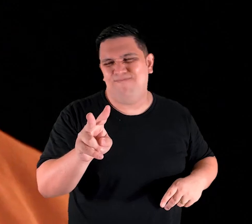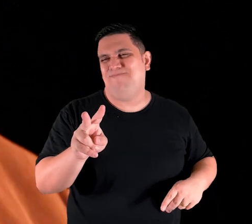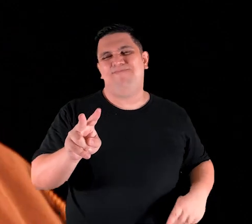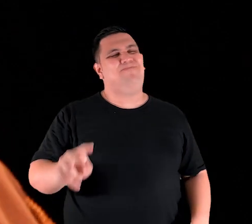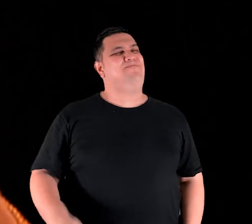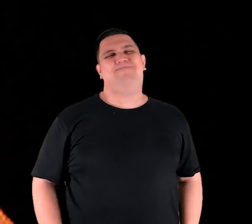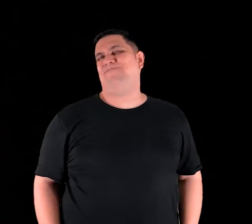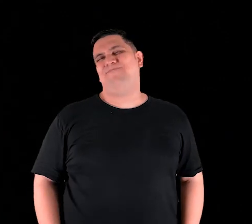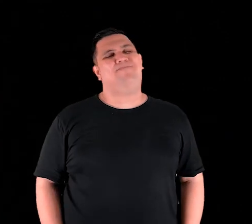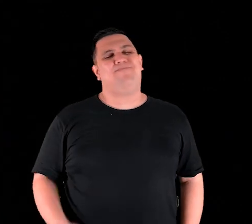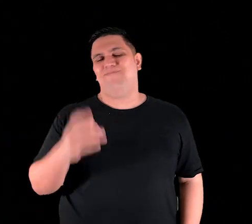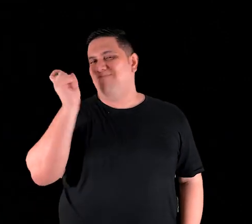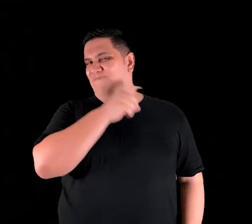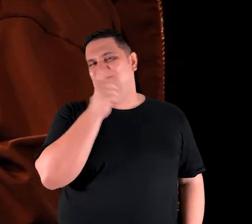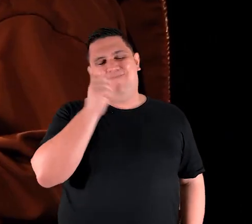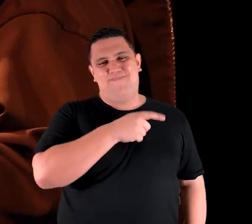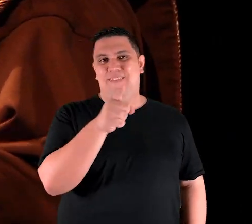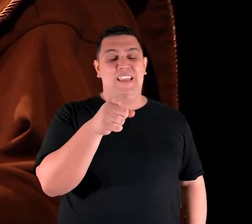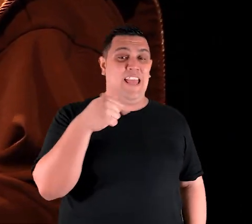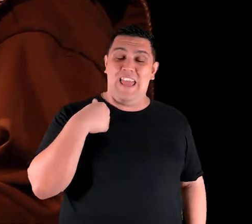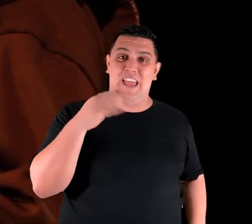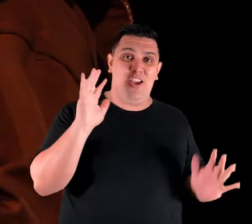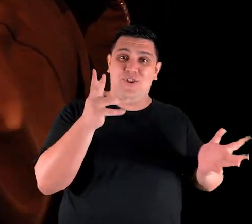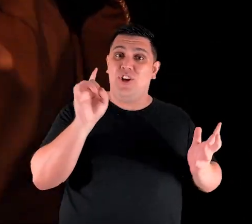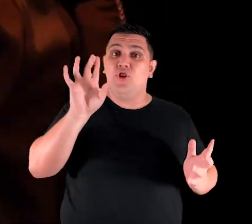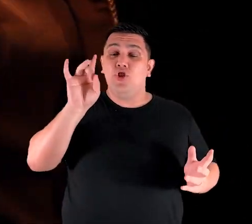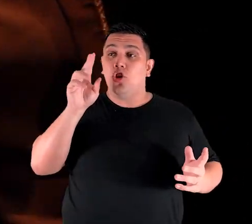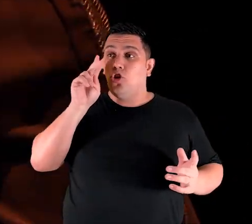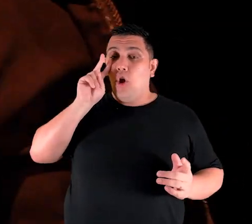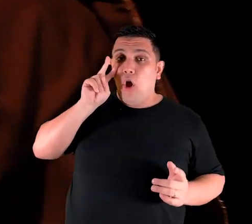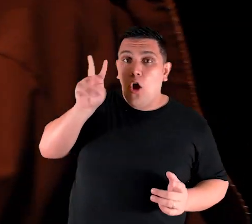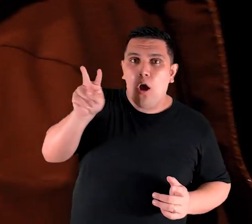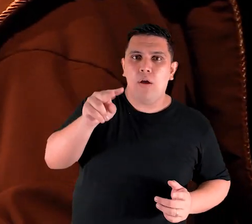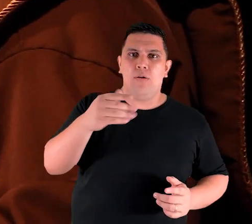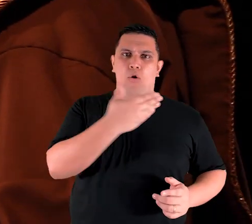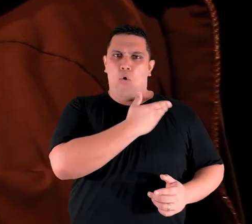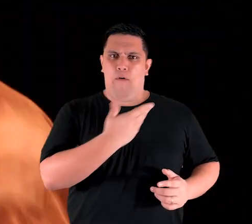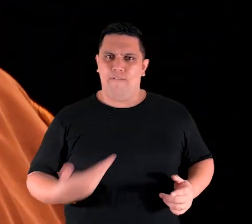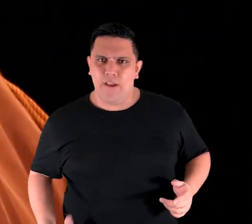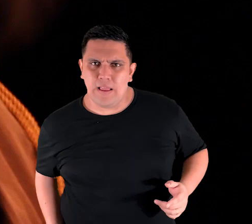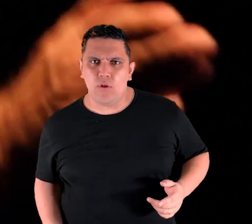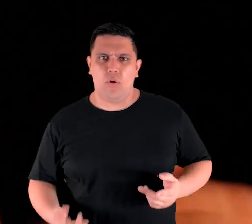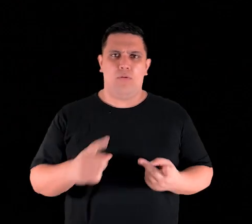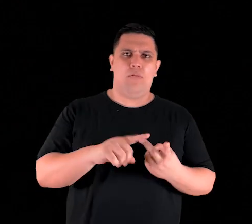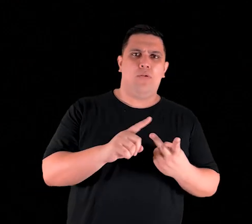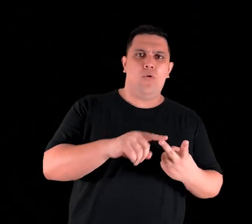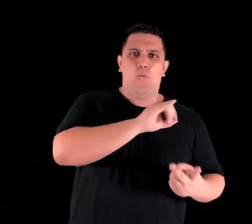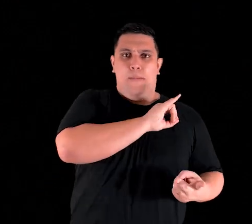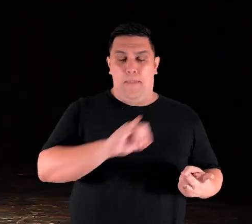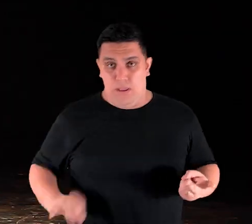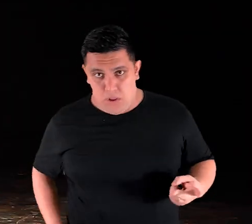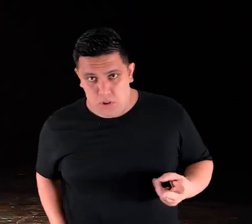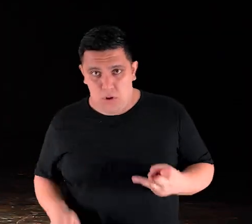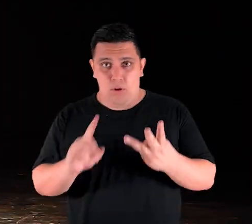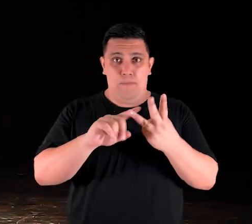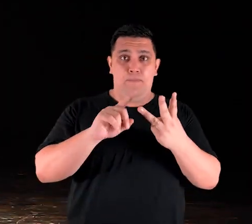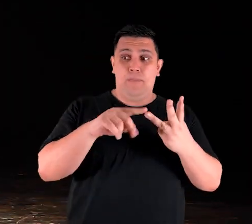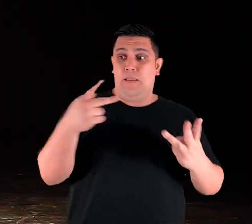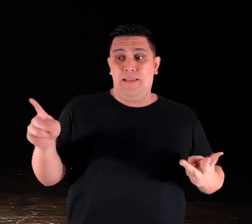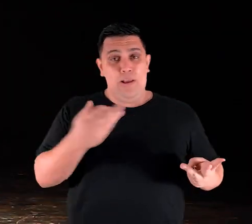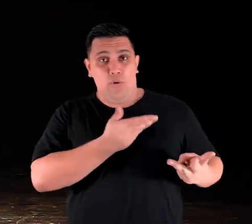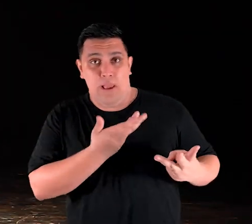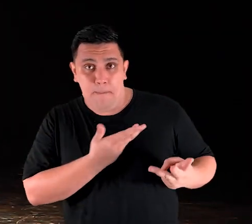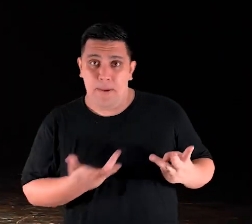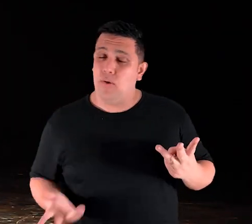Pois o que eu vi até hoje foi somente o governador, o imperador, seus